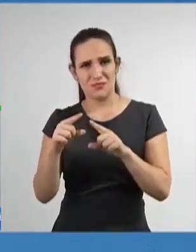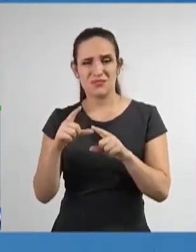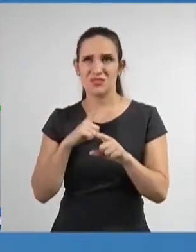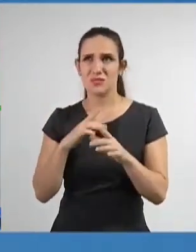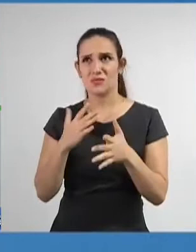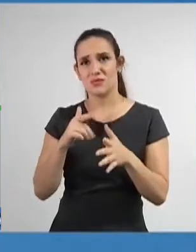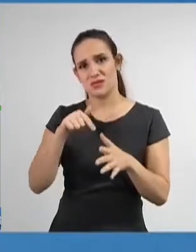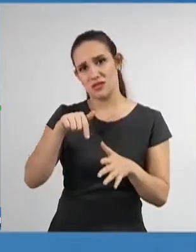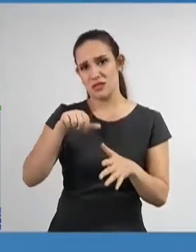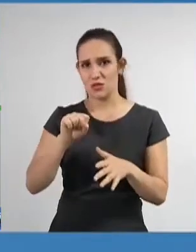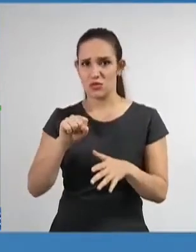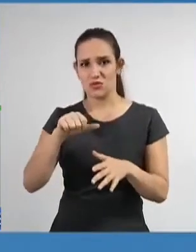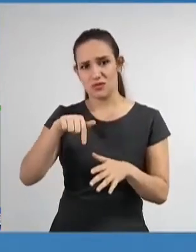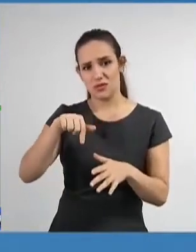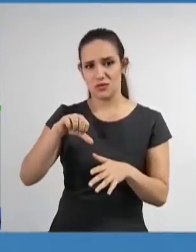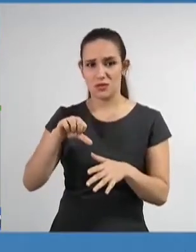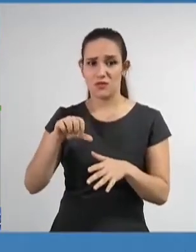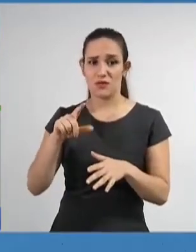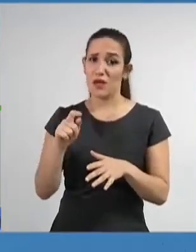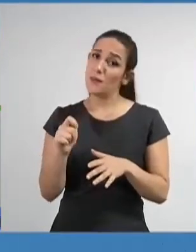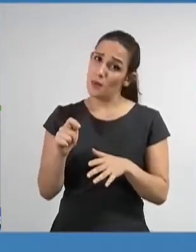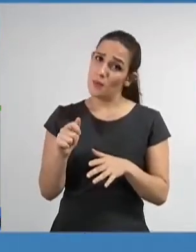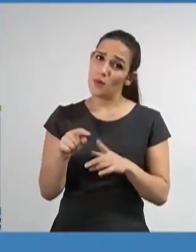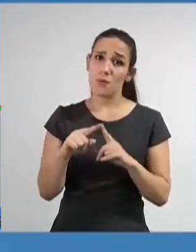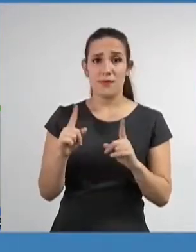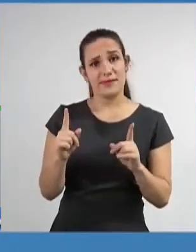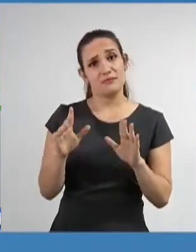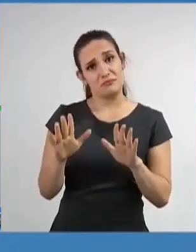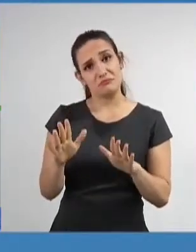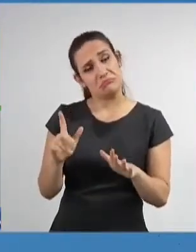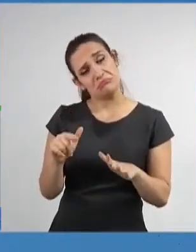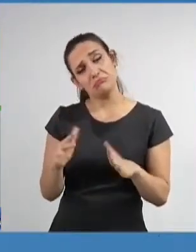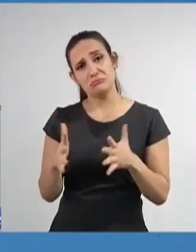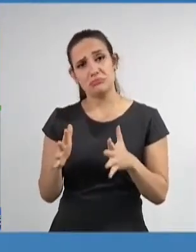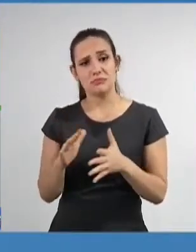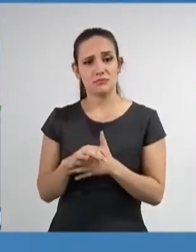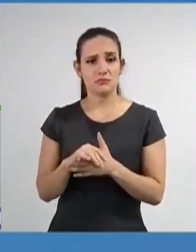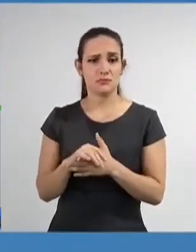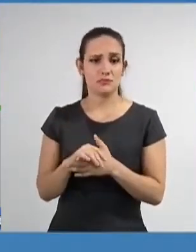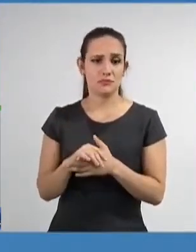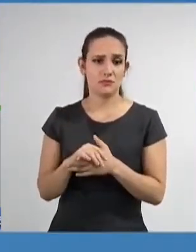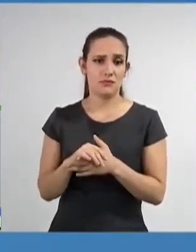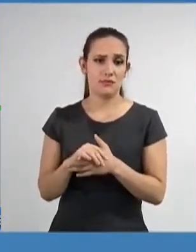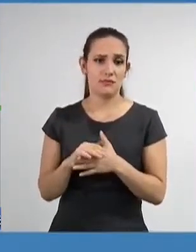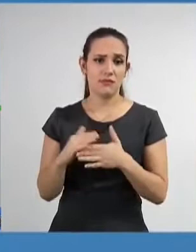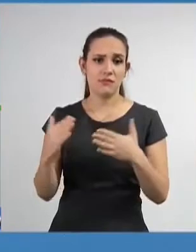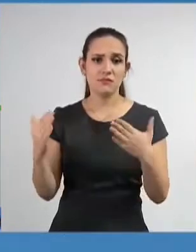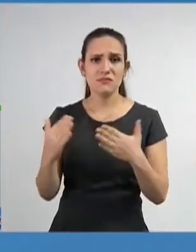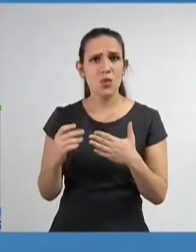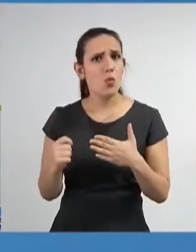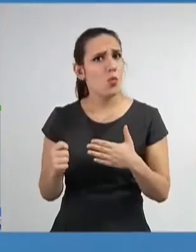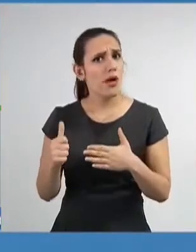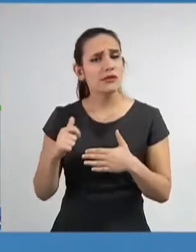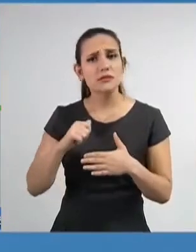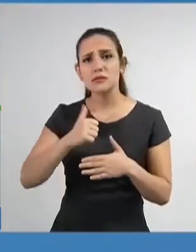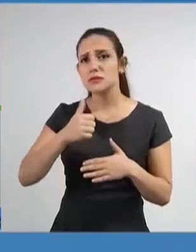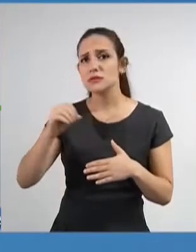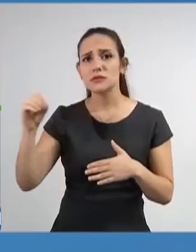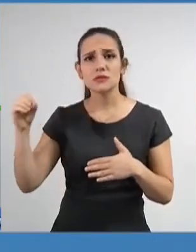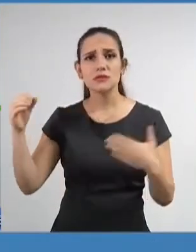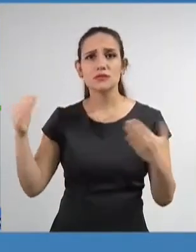de 78, 70, que não é pouco no ano, e para aumentar já para quase 100